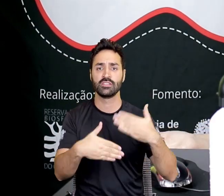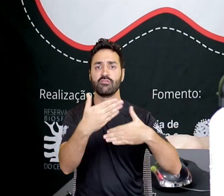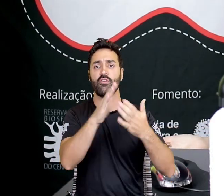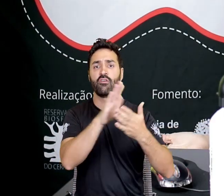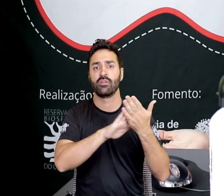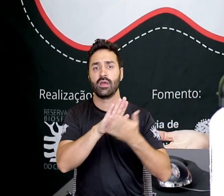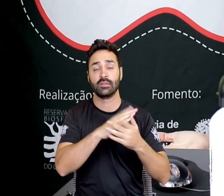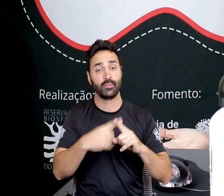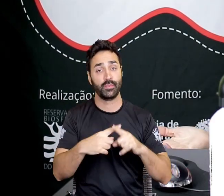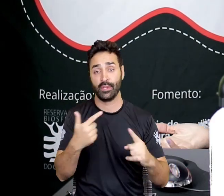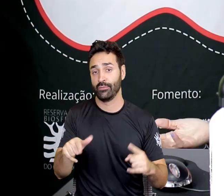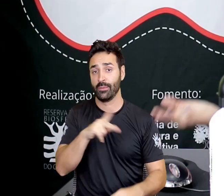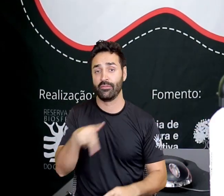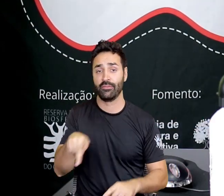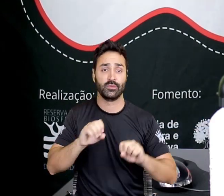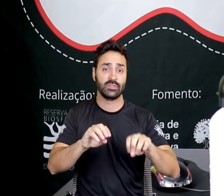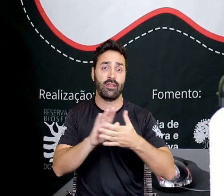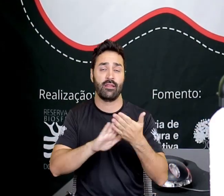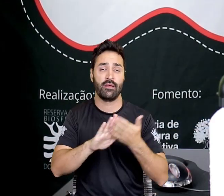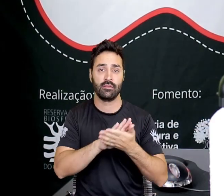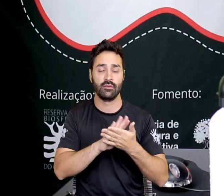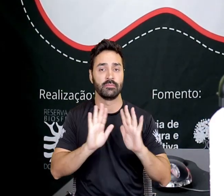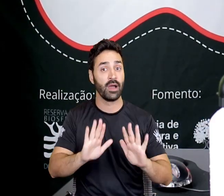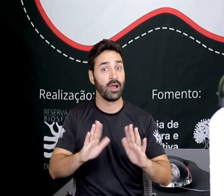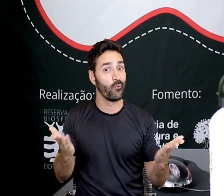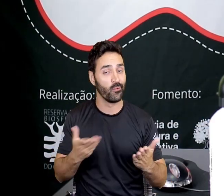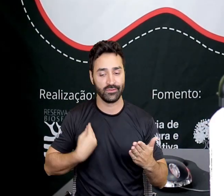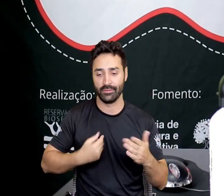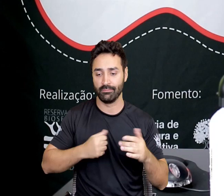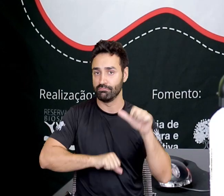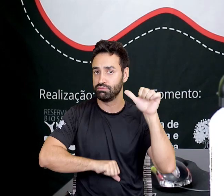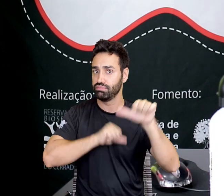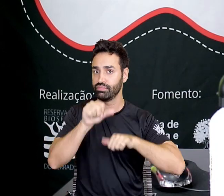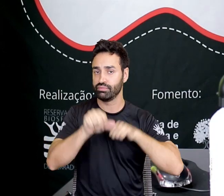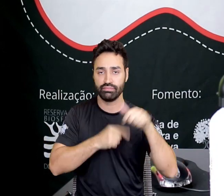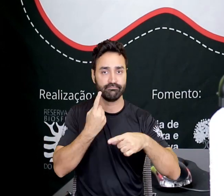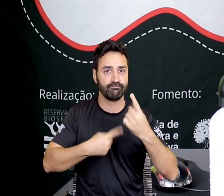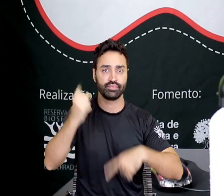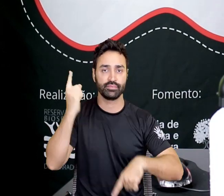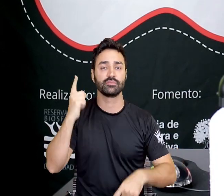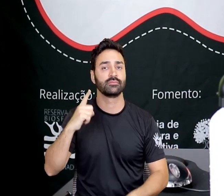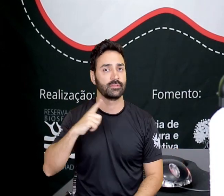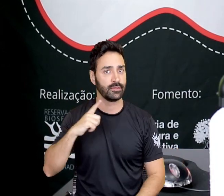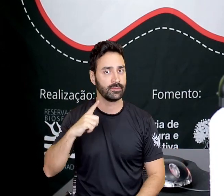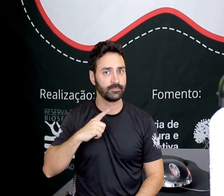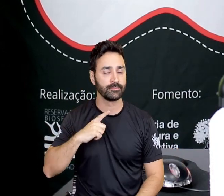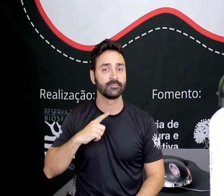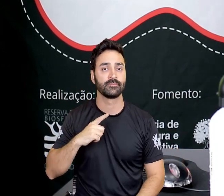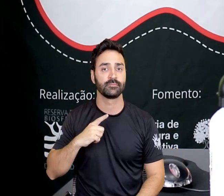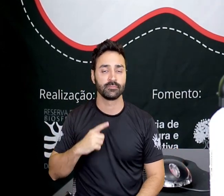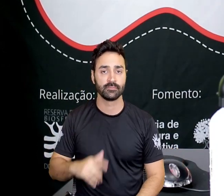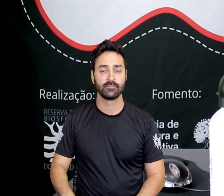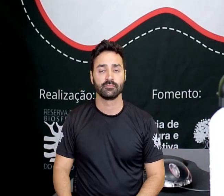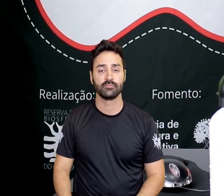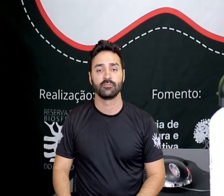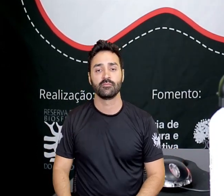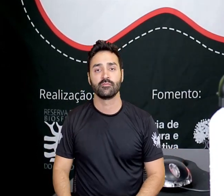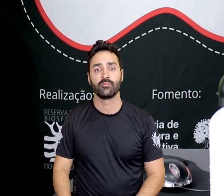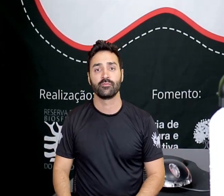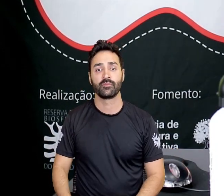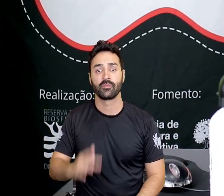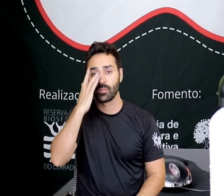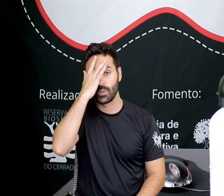pessoas capacitadas para isso. E hoje isso tem mudado muito, né? Hoje a gente vê que as pessoas, elas têm